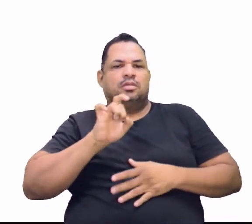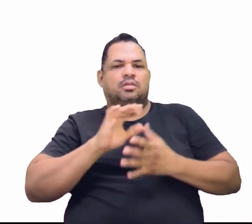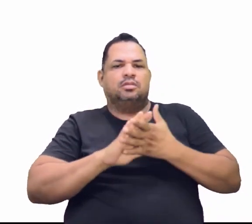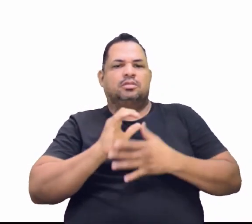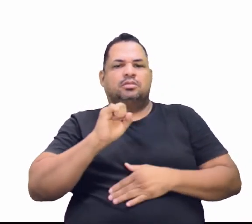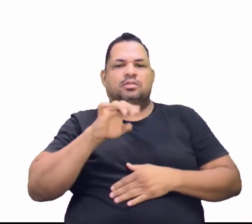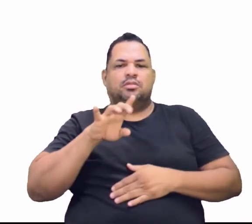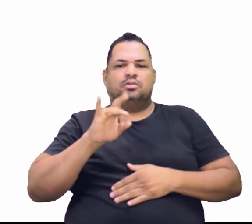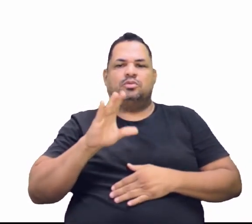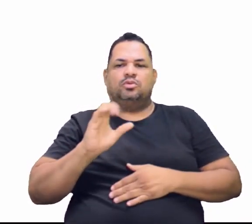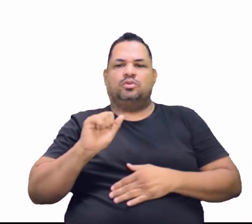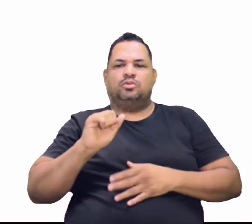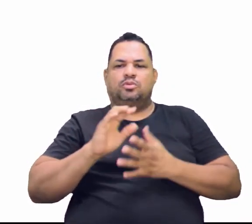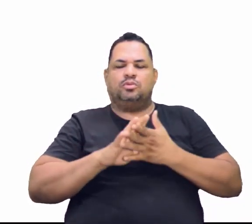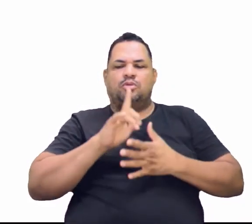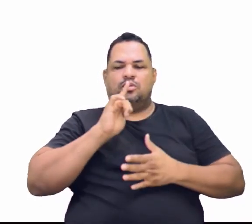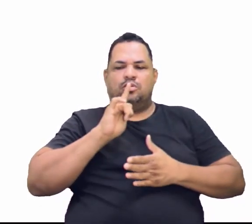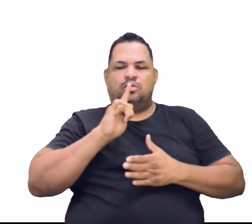Rio Madeira.